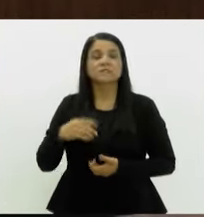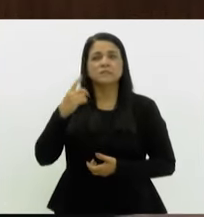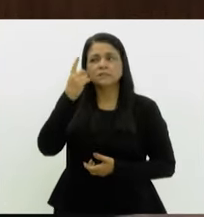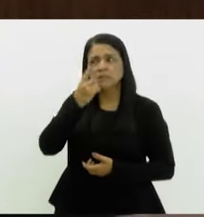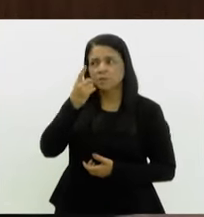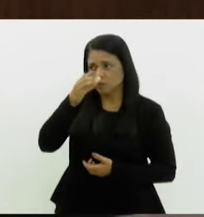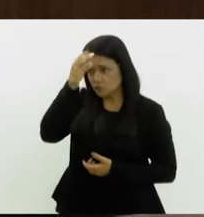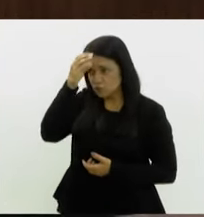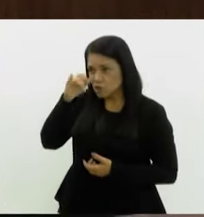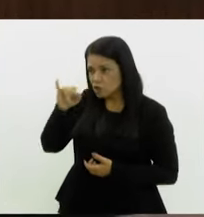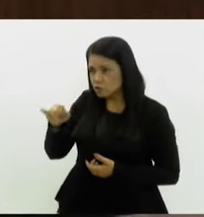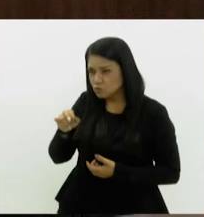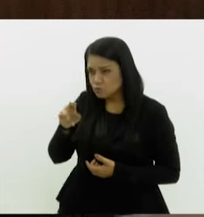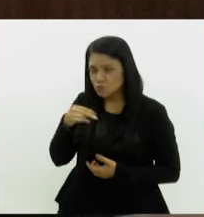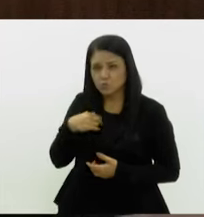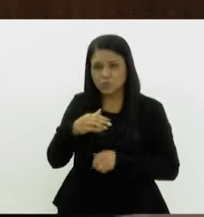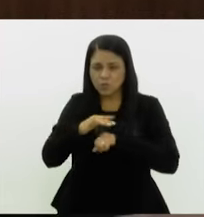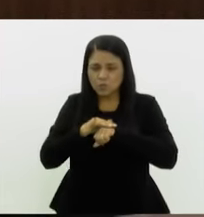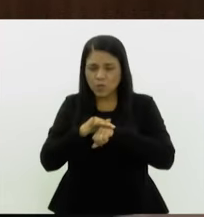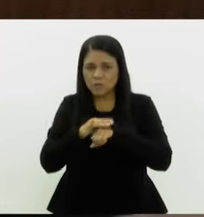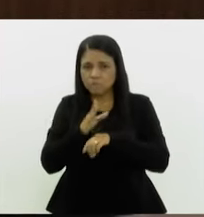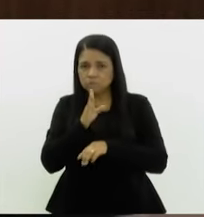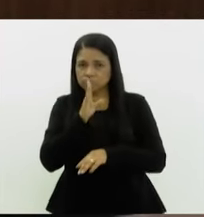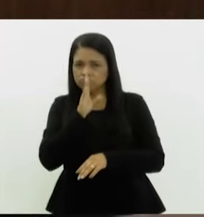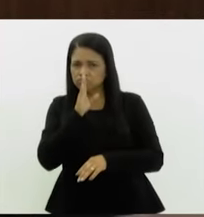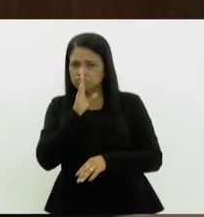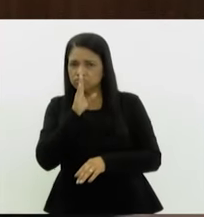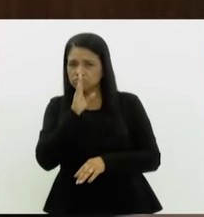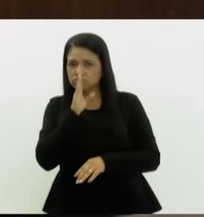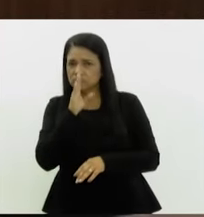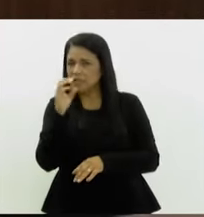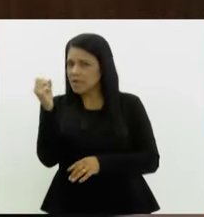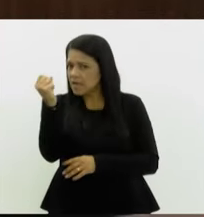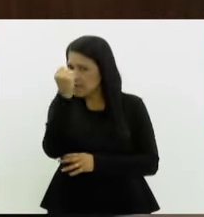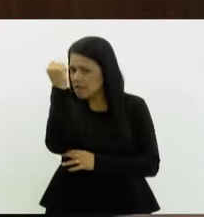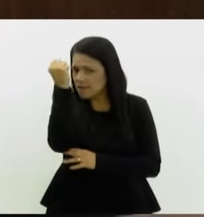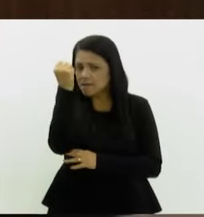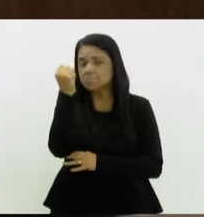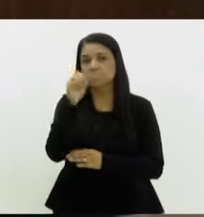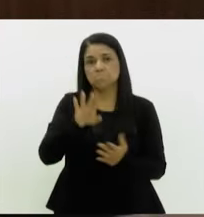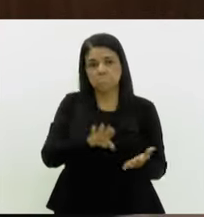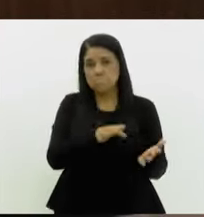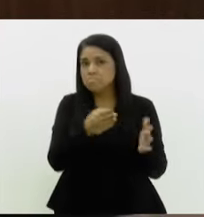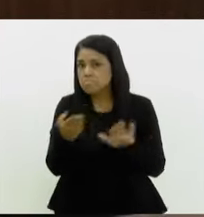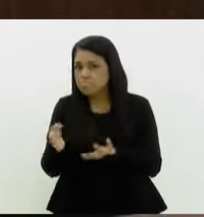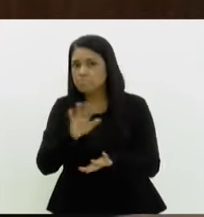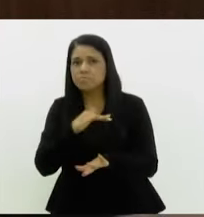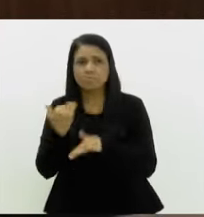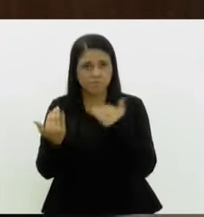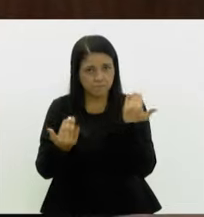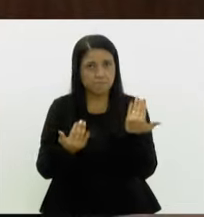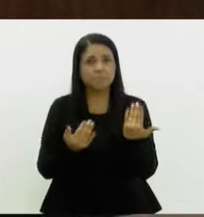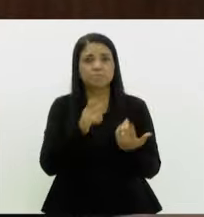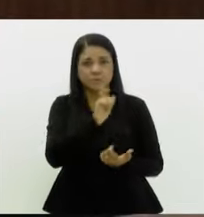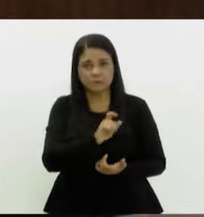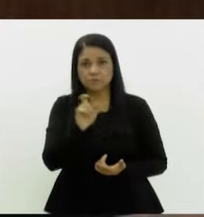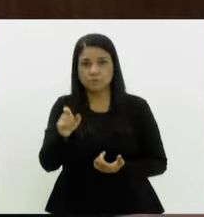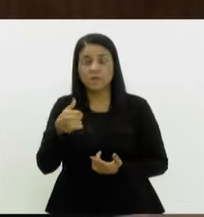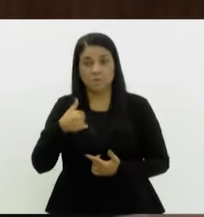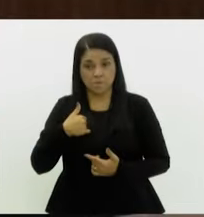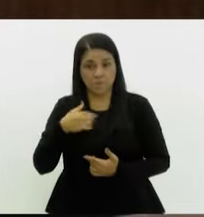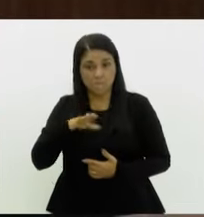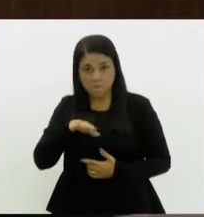também. É uma doença silenciosa, gravíssima, que mata. Eu digo isso pelo seguinte, a minha querida